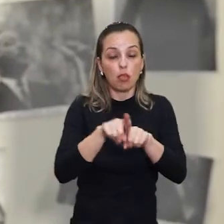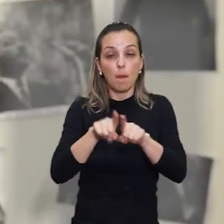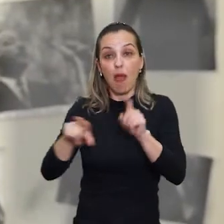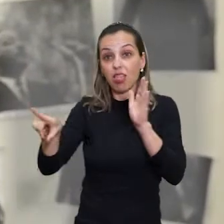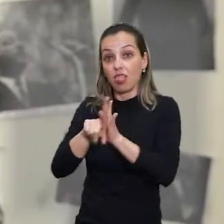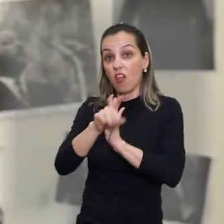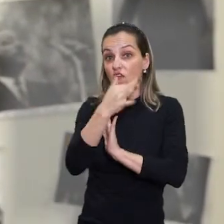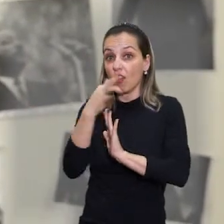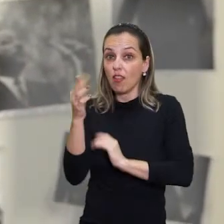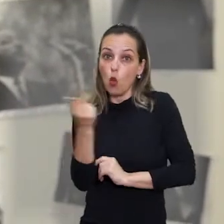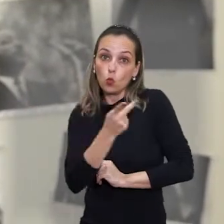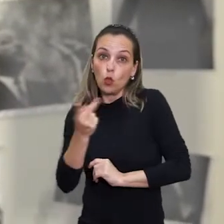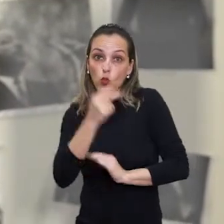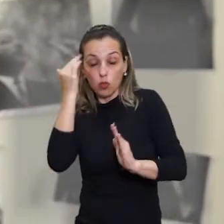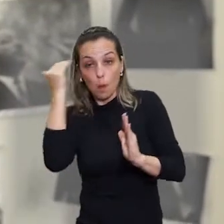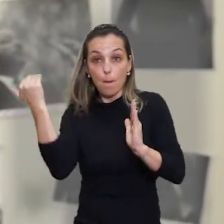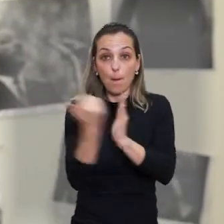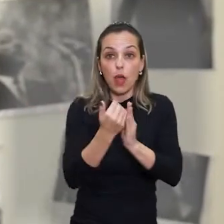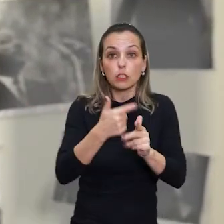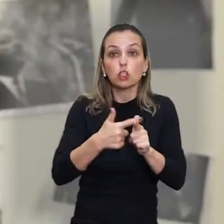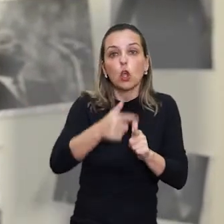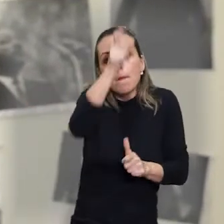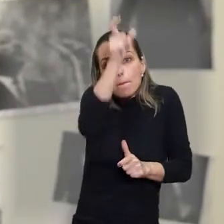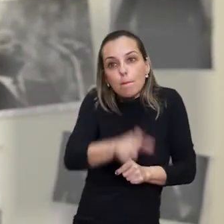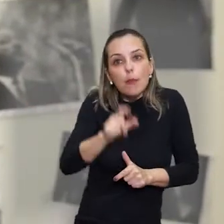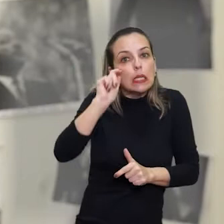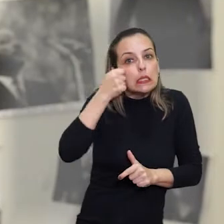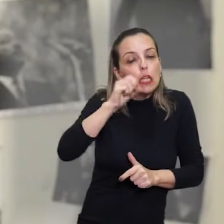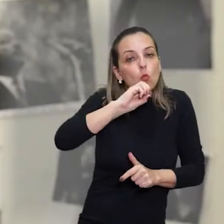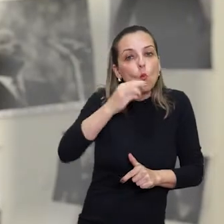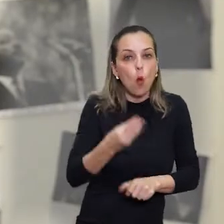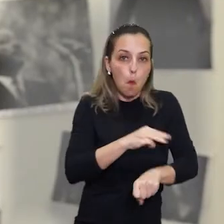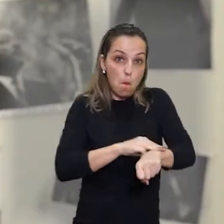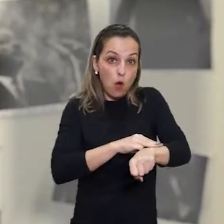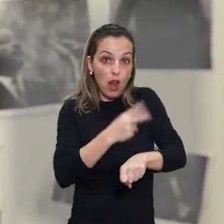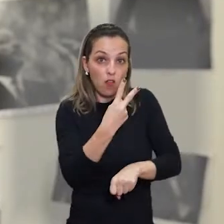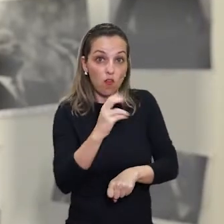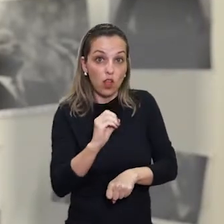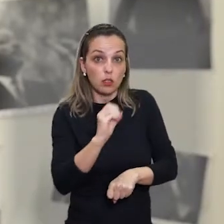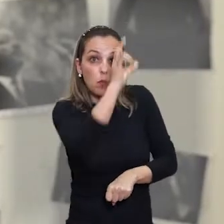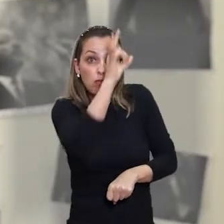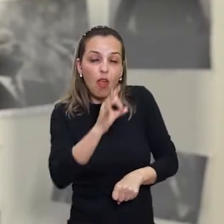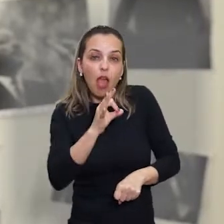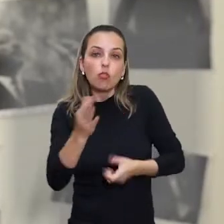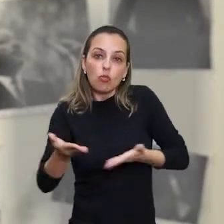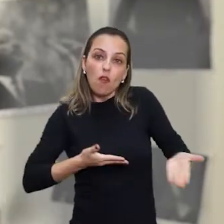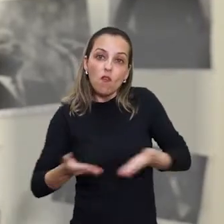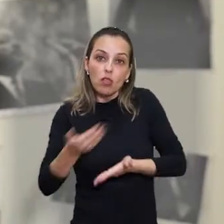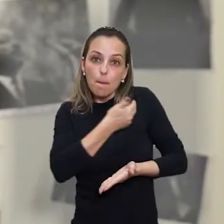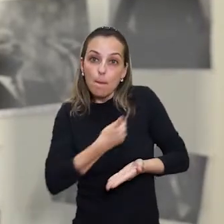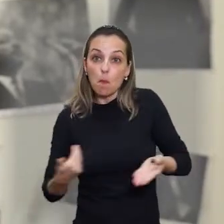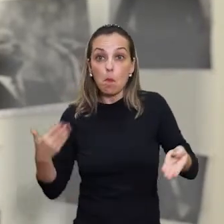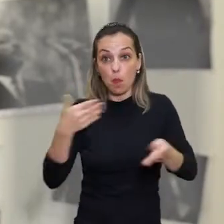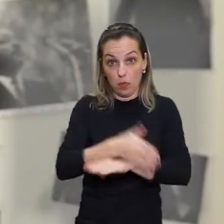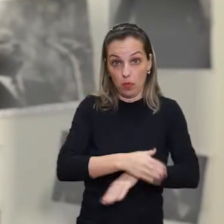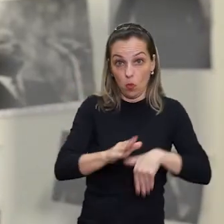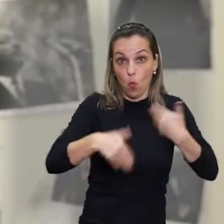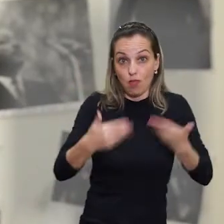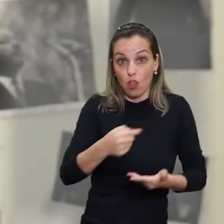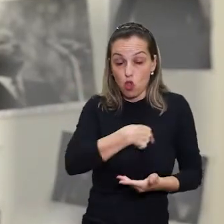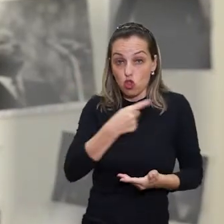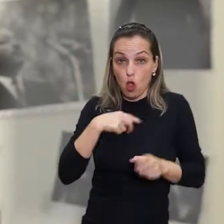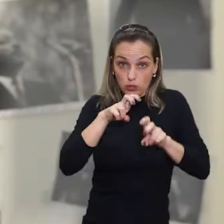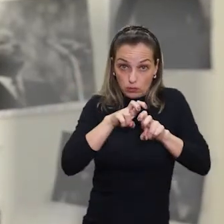lei municipal, que é uma lei federal também, de 20% de pretos e pardos, que é a categoria negro, no serviço público. O nosso trabalho